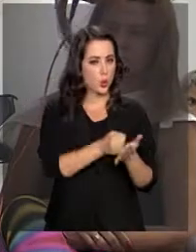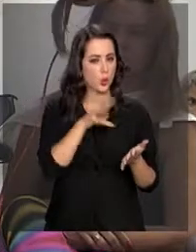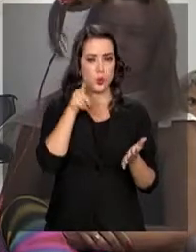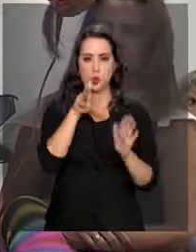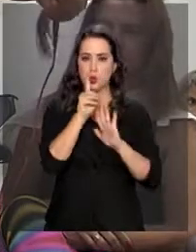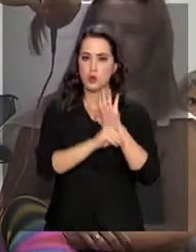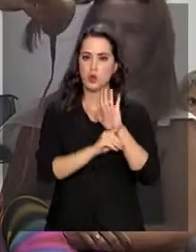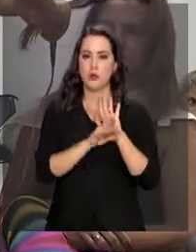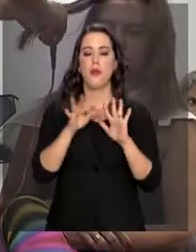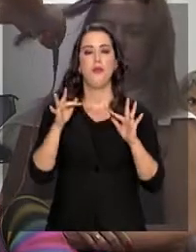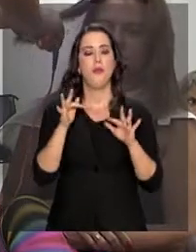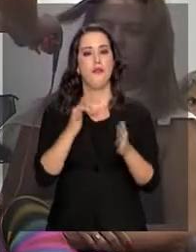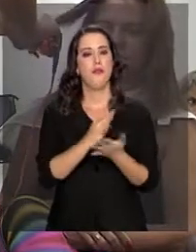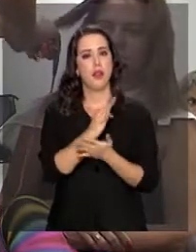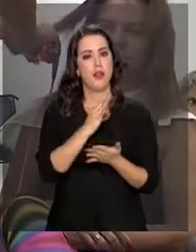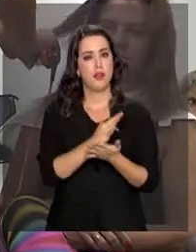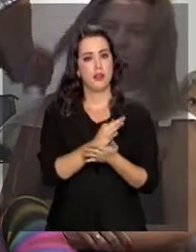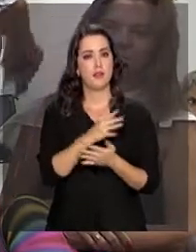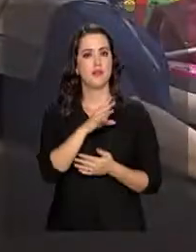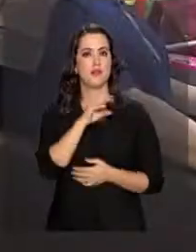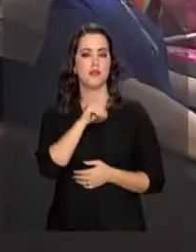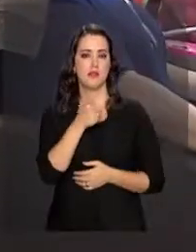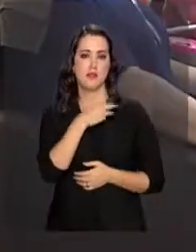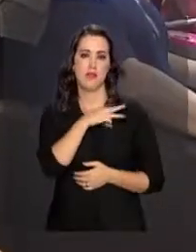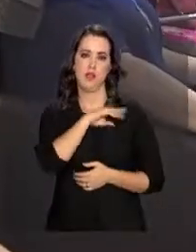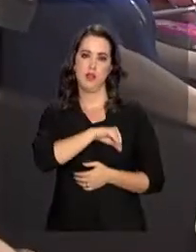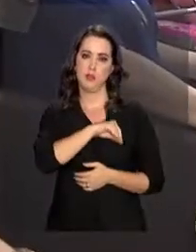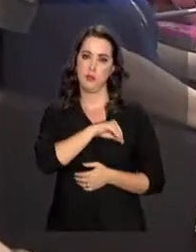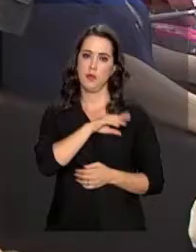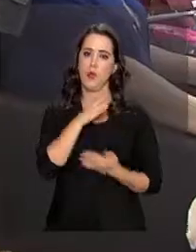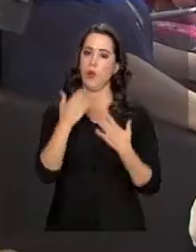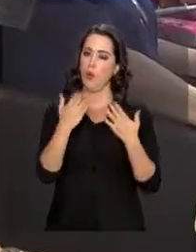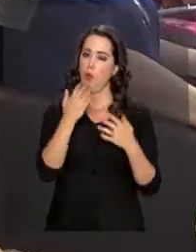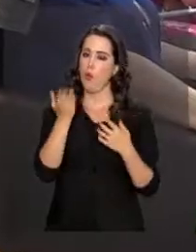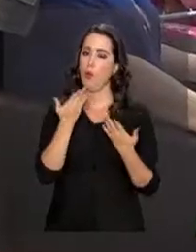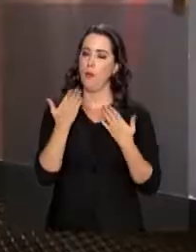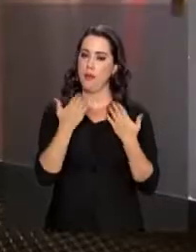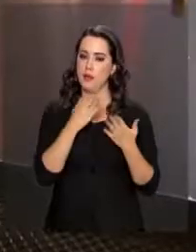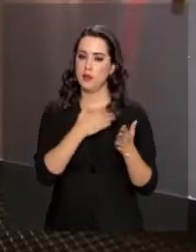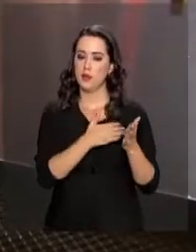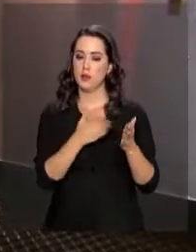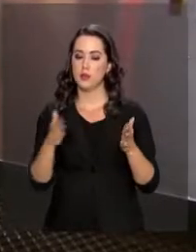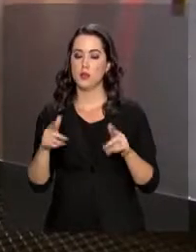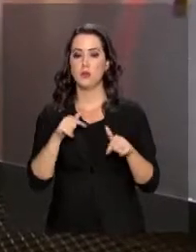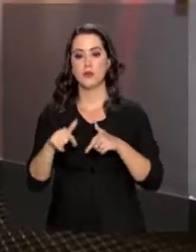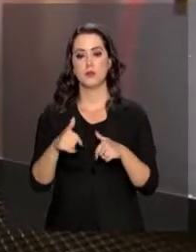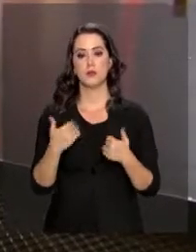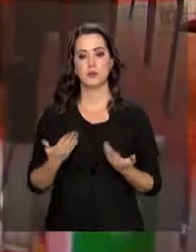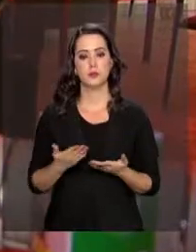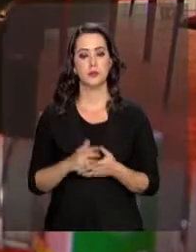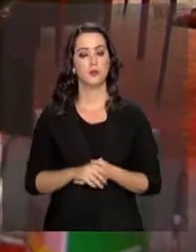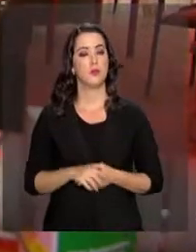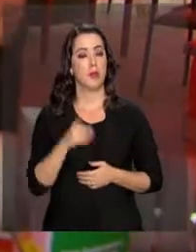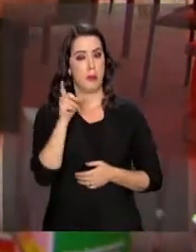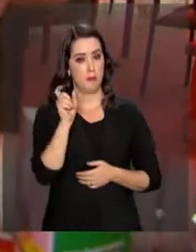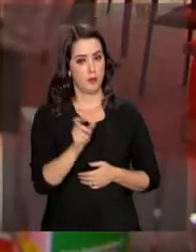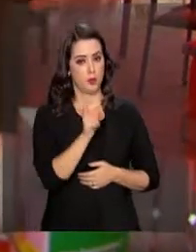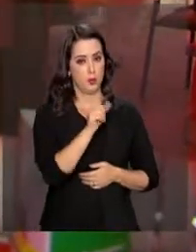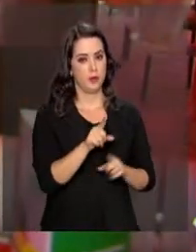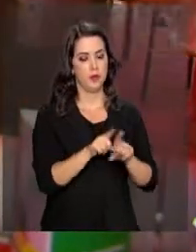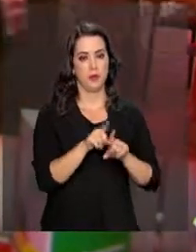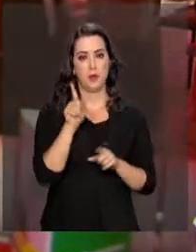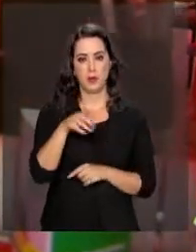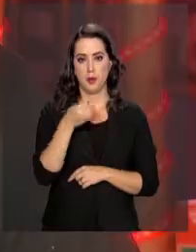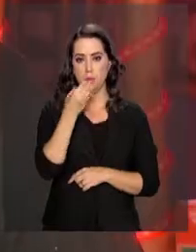como férias e 13º salário proporcional mente ao tempo trabalhado o trabalhador também